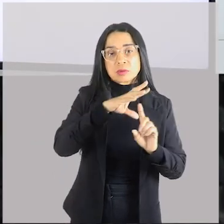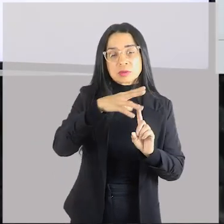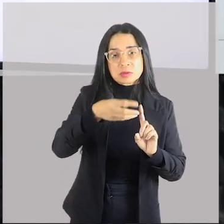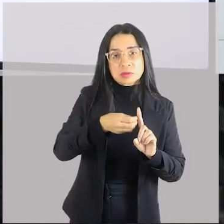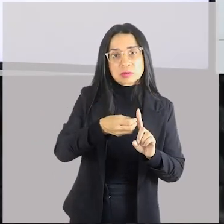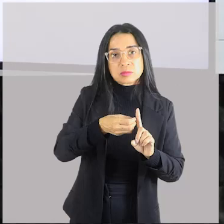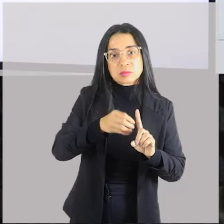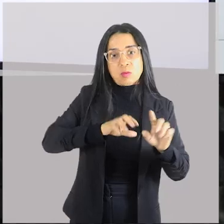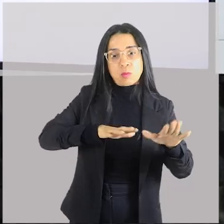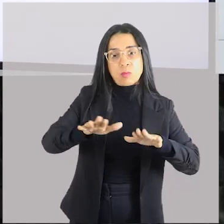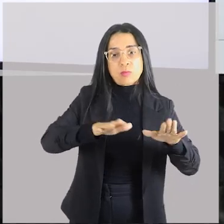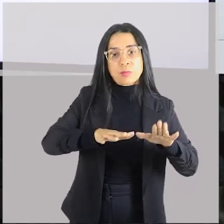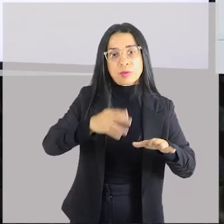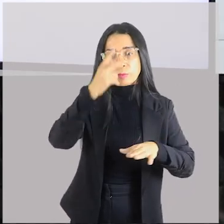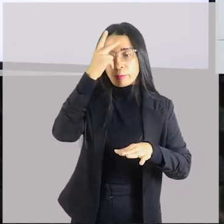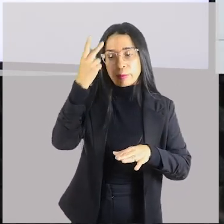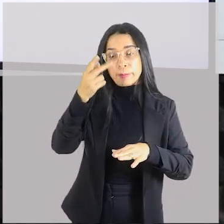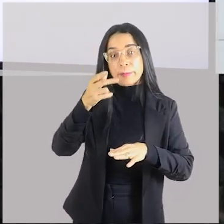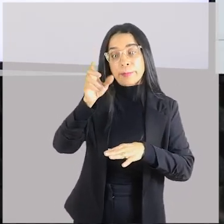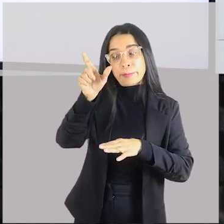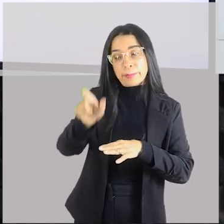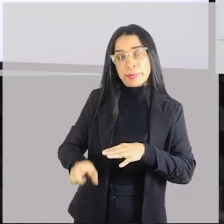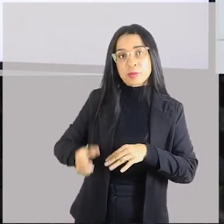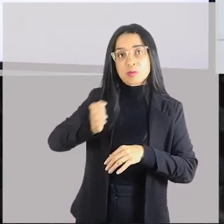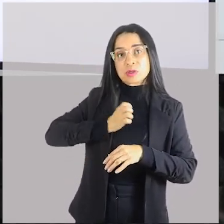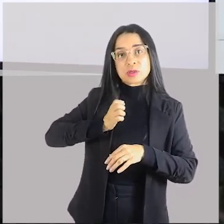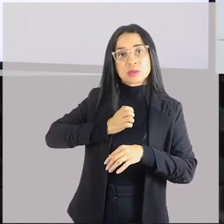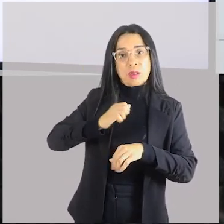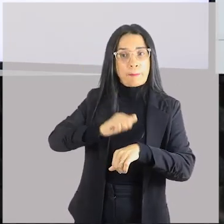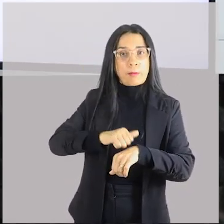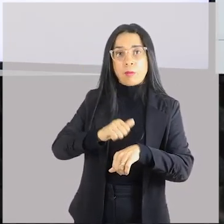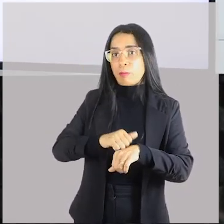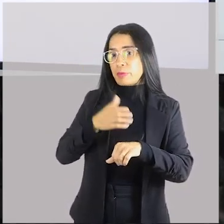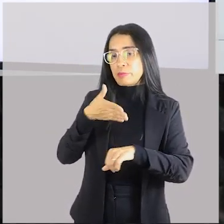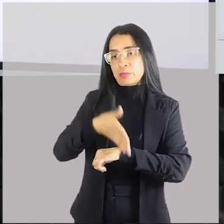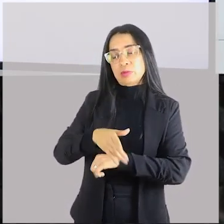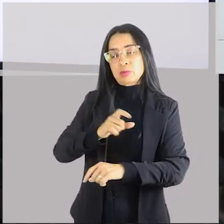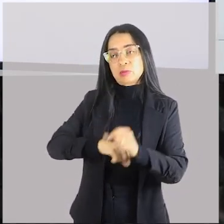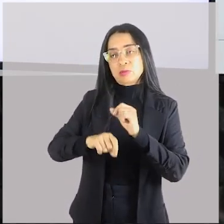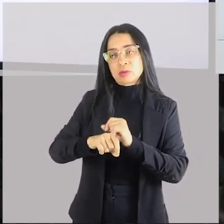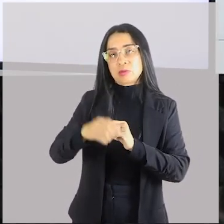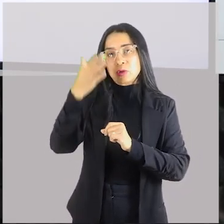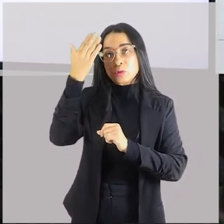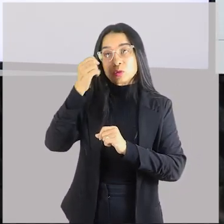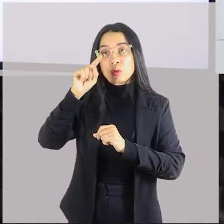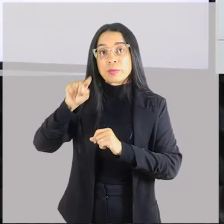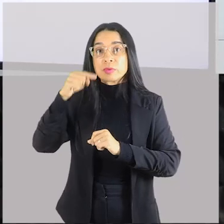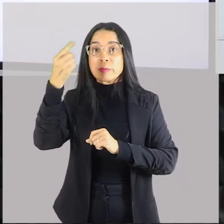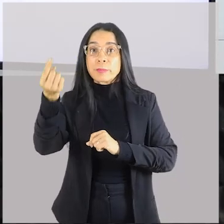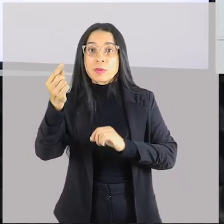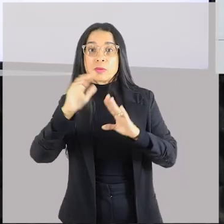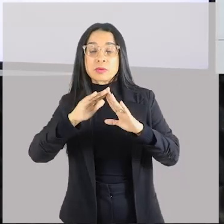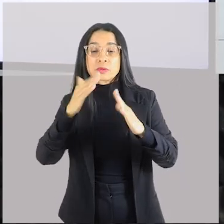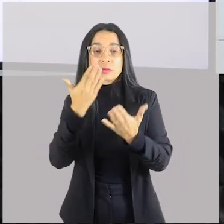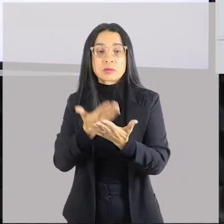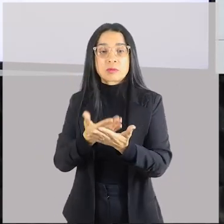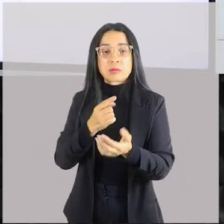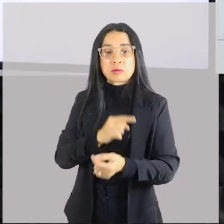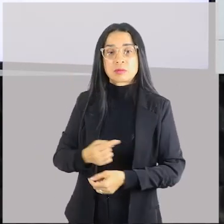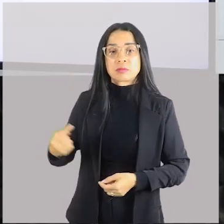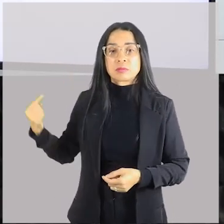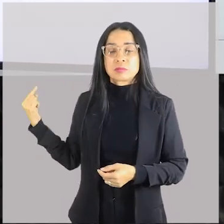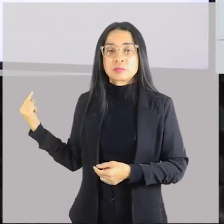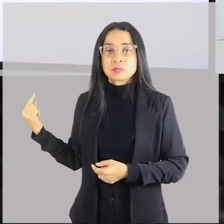movimento para ricos só quem participou foram ricos pobre não foi não né A gente só soube depois estudando na escola abandono do